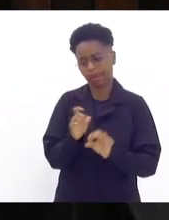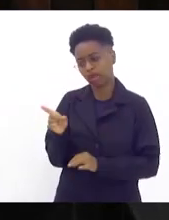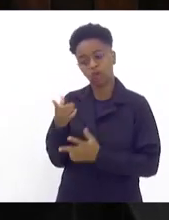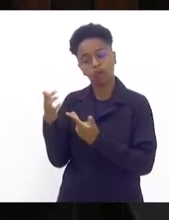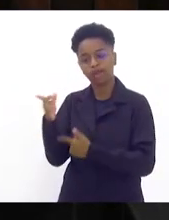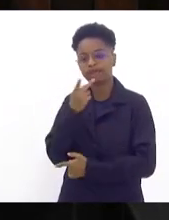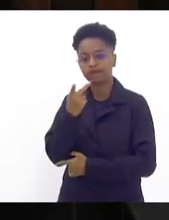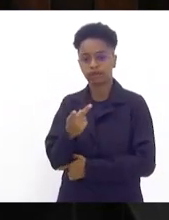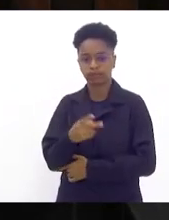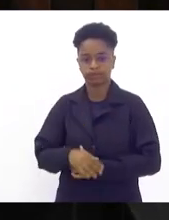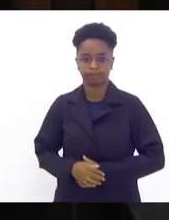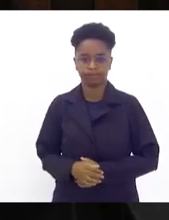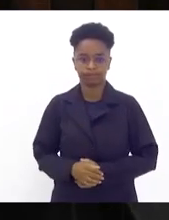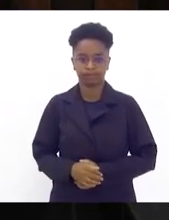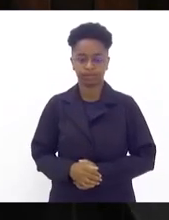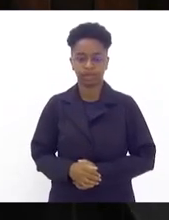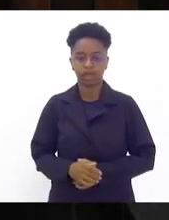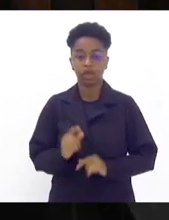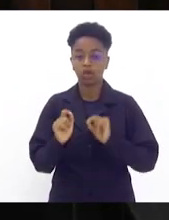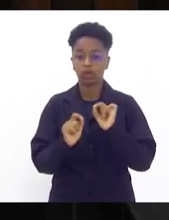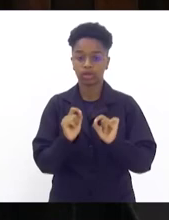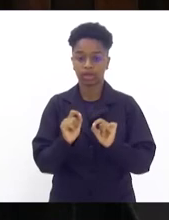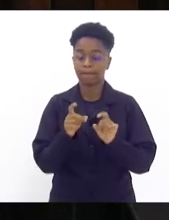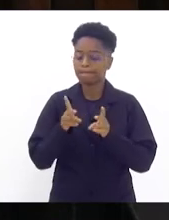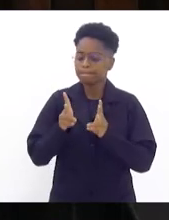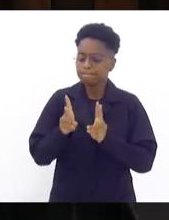narra. As mesmas